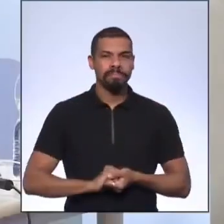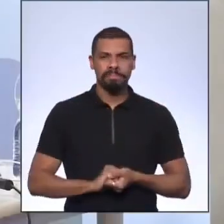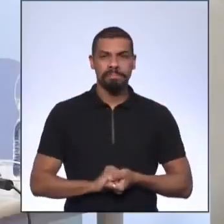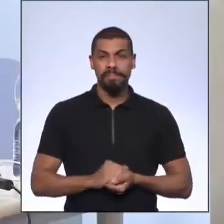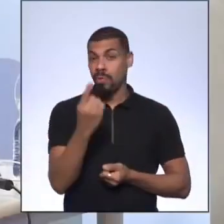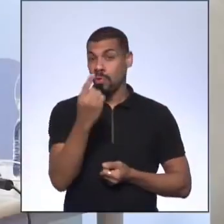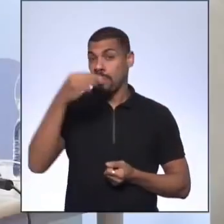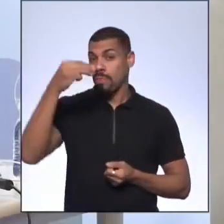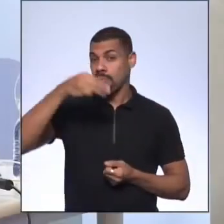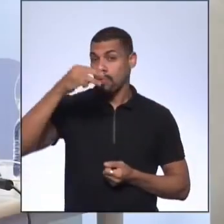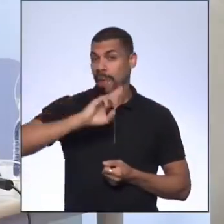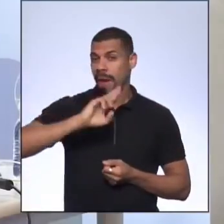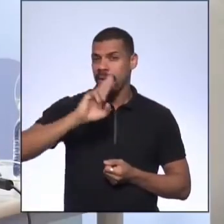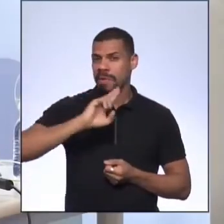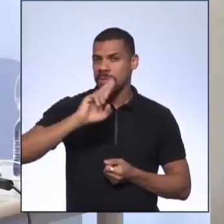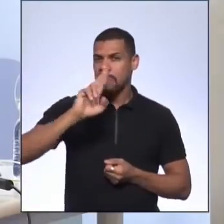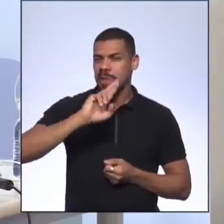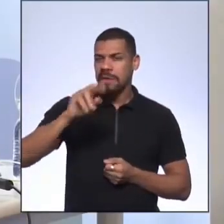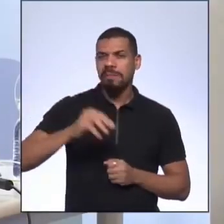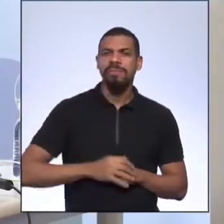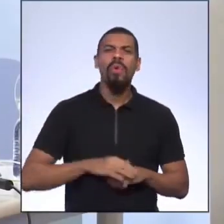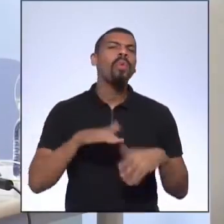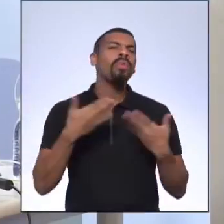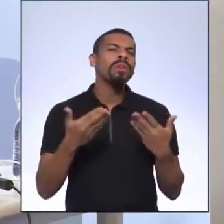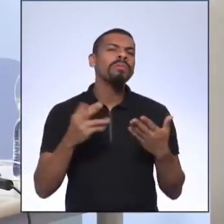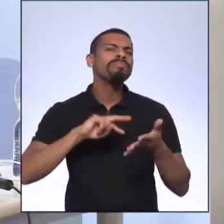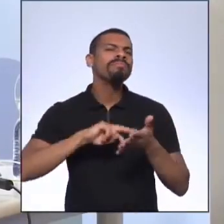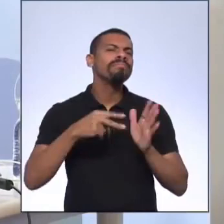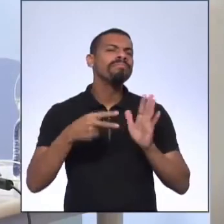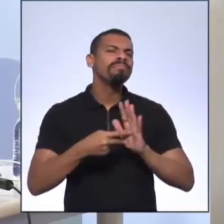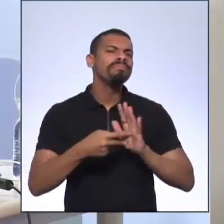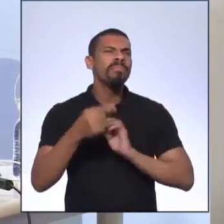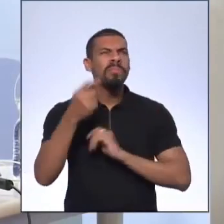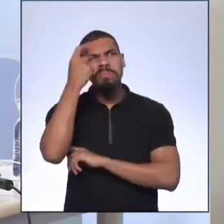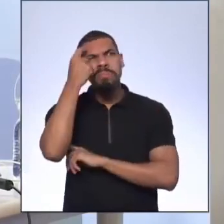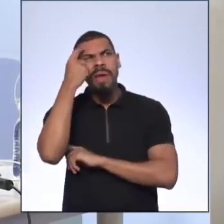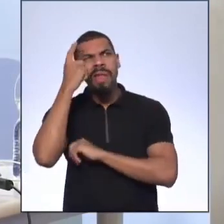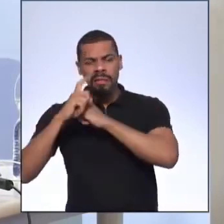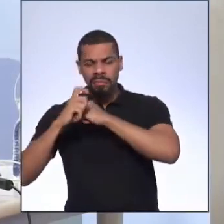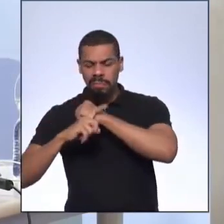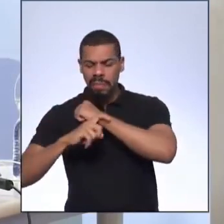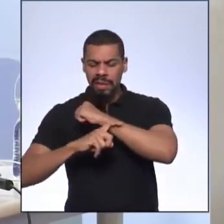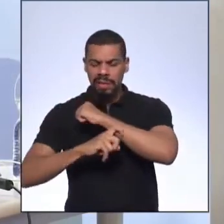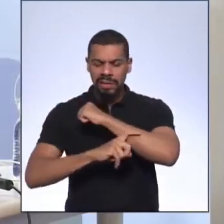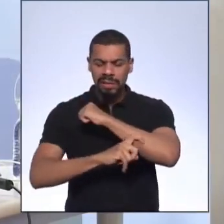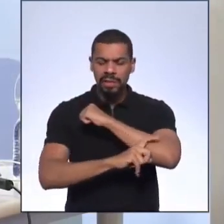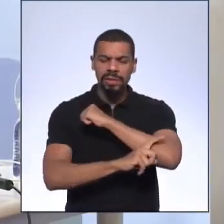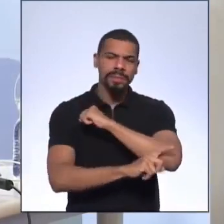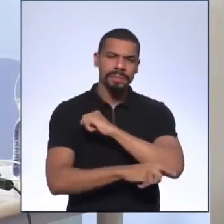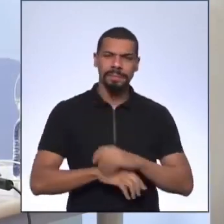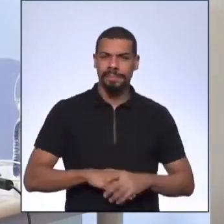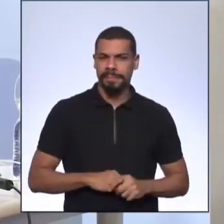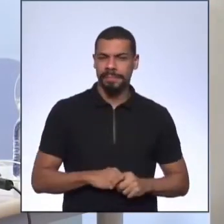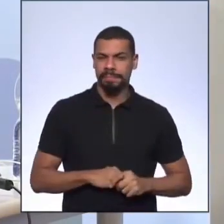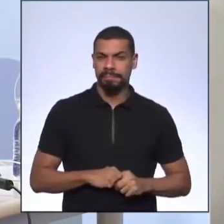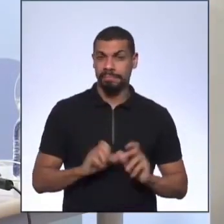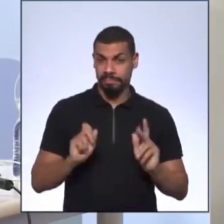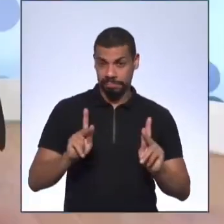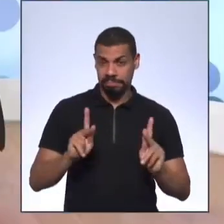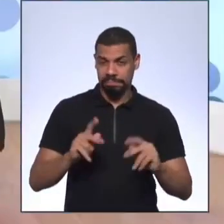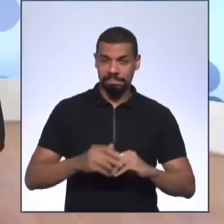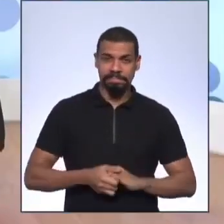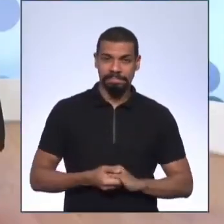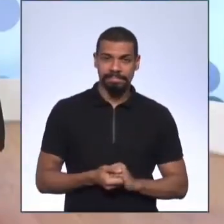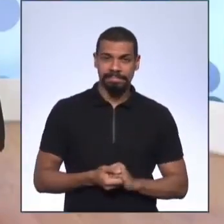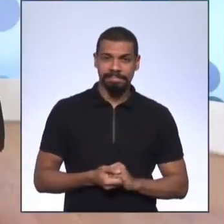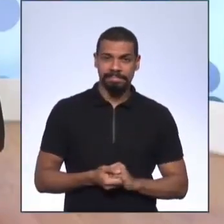Um minutinho aí para vocês me dizerem o que vem à cabeça de vocês quando a gente fala em bactérias. Beleza?